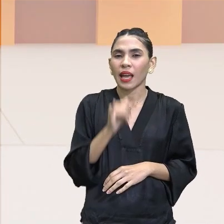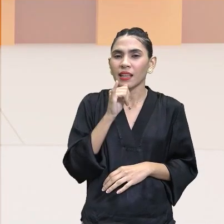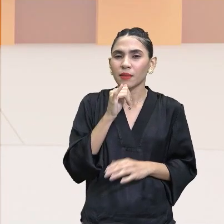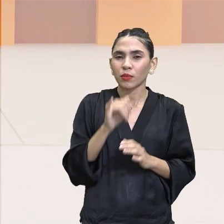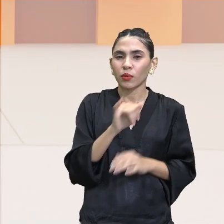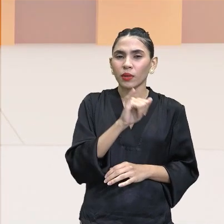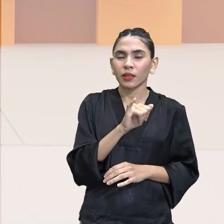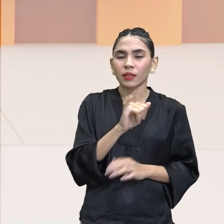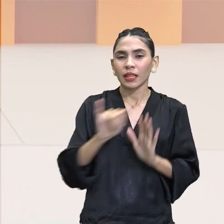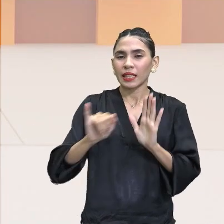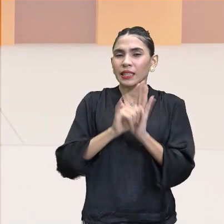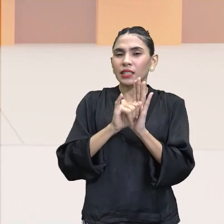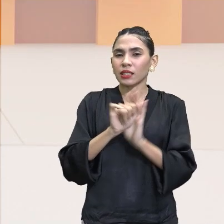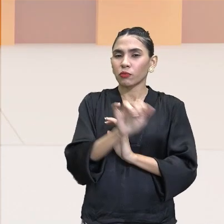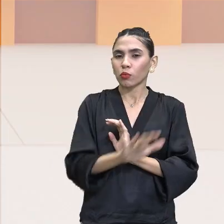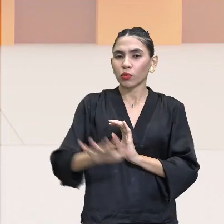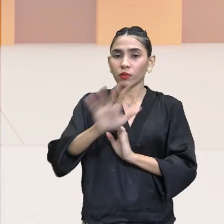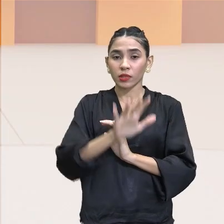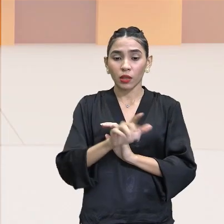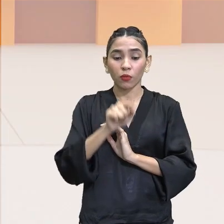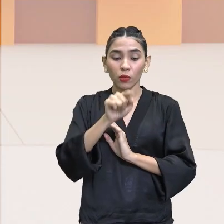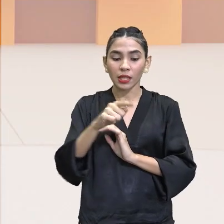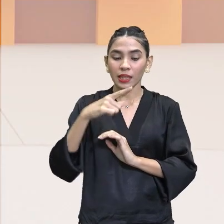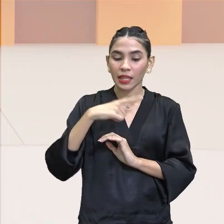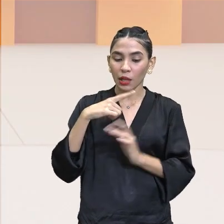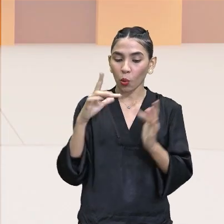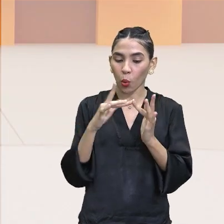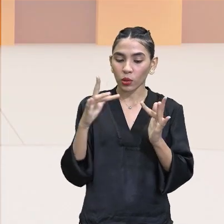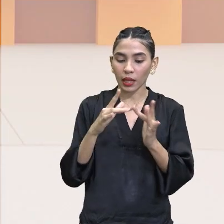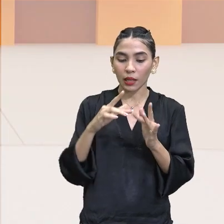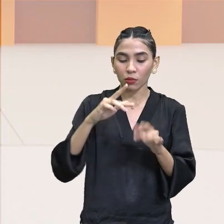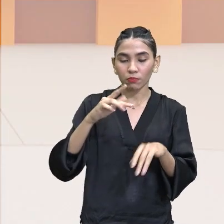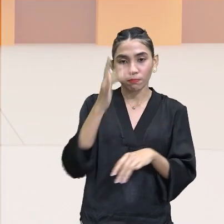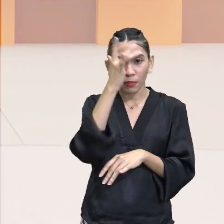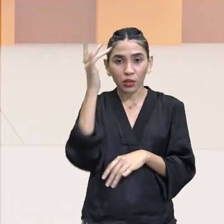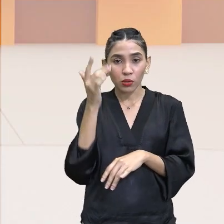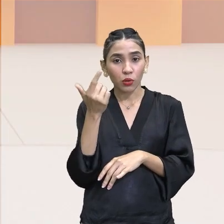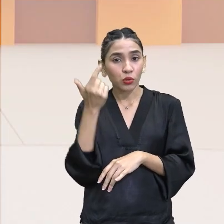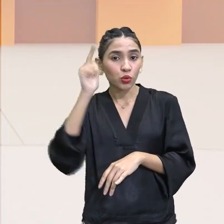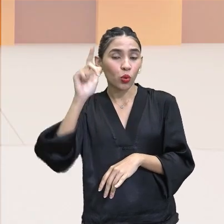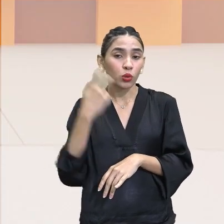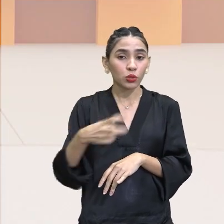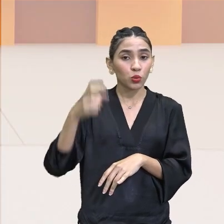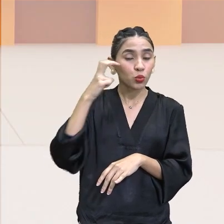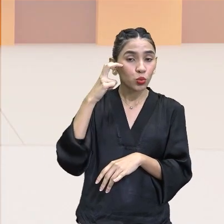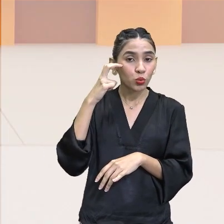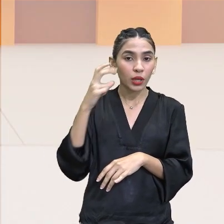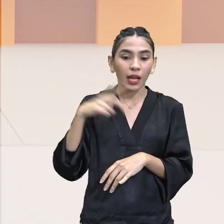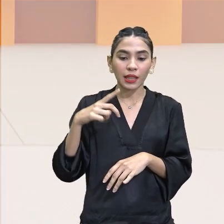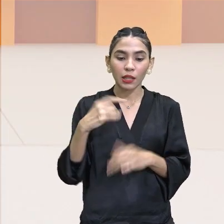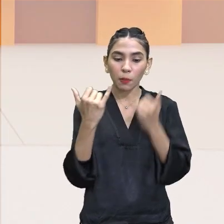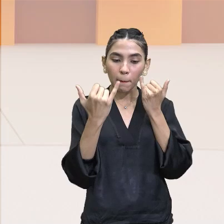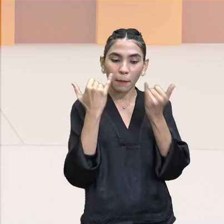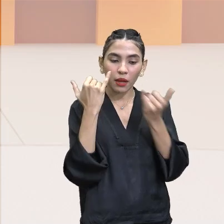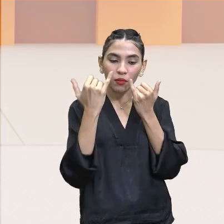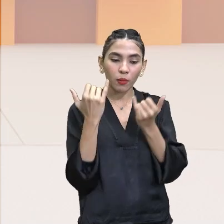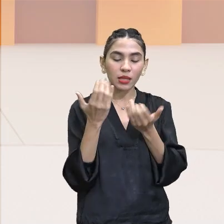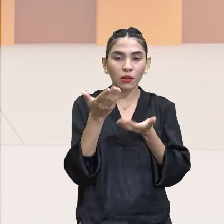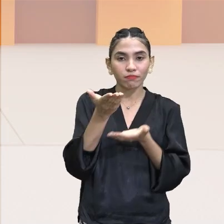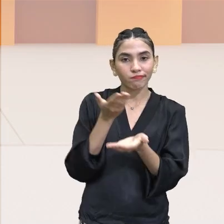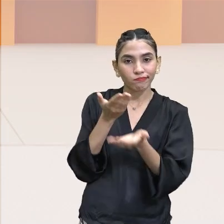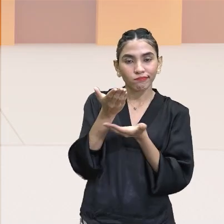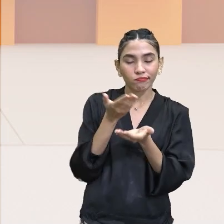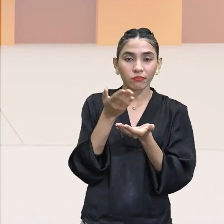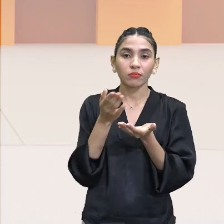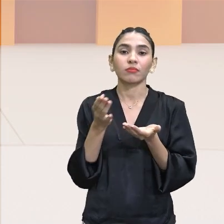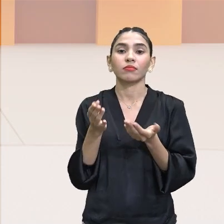identidade universal, né? Você tem pessoas de culturas diferentes compartilhando uma informação ao mesmo tempo, né? Quando a gente fala, por exemplo, nesse